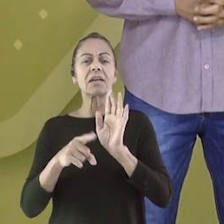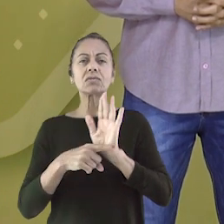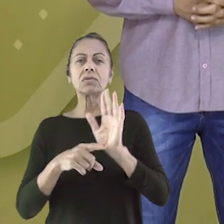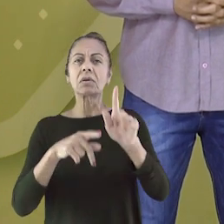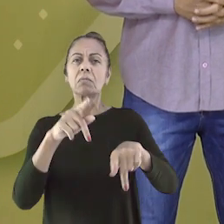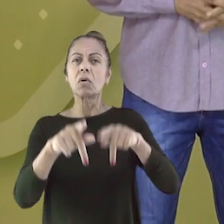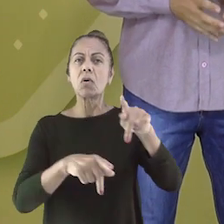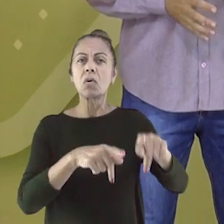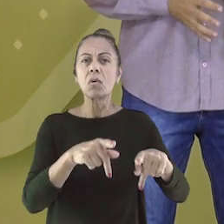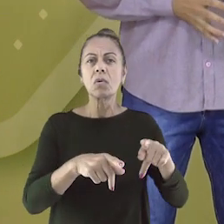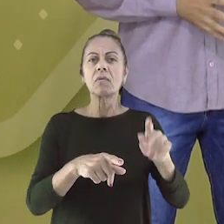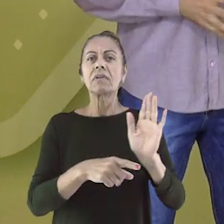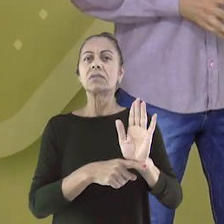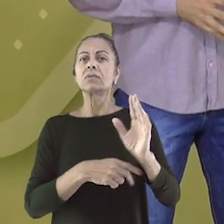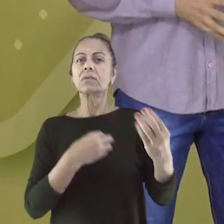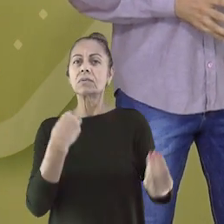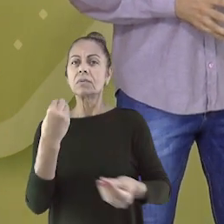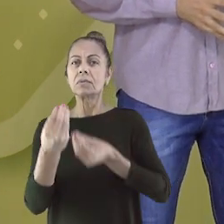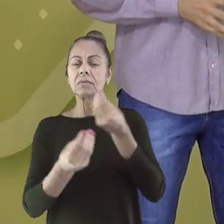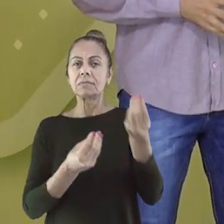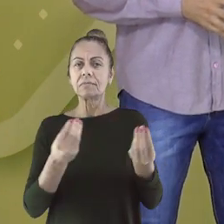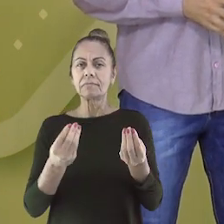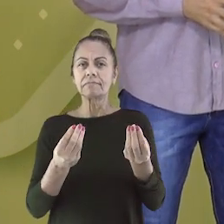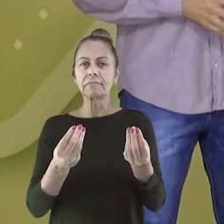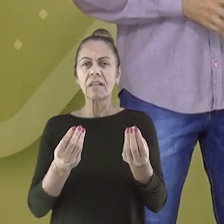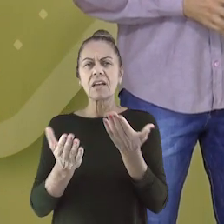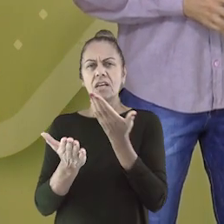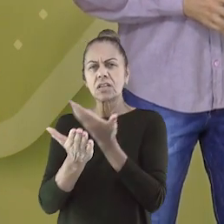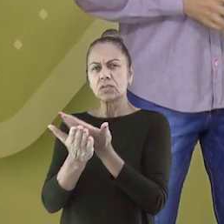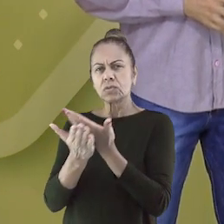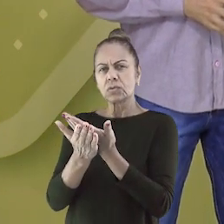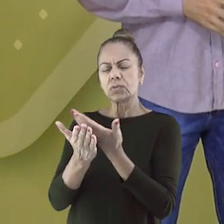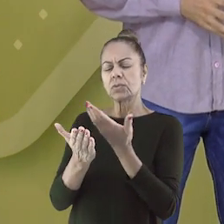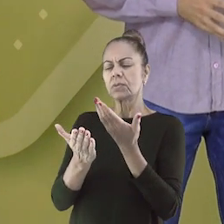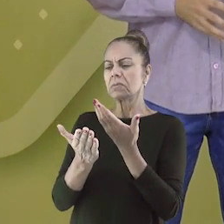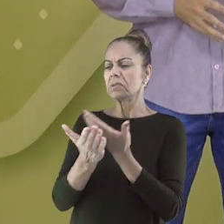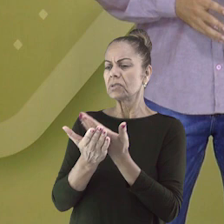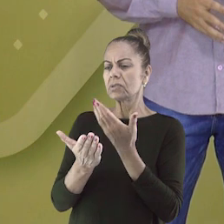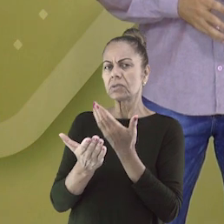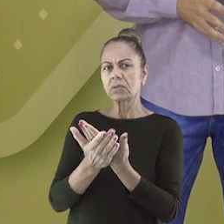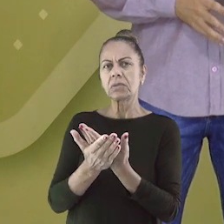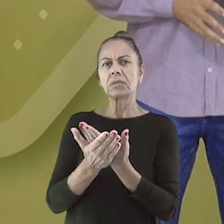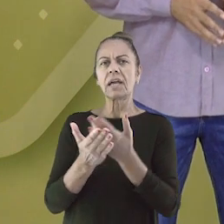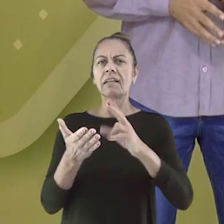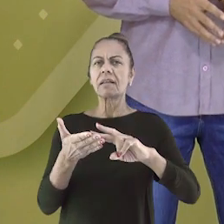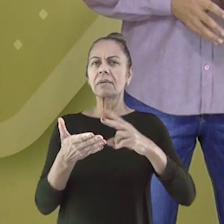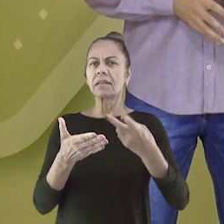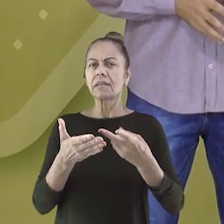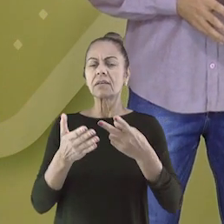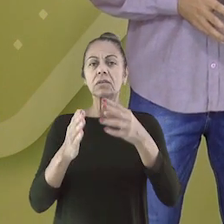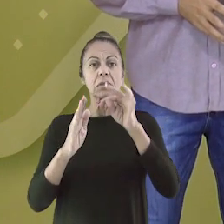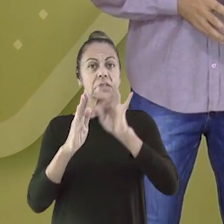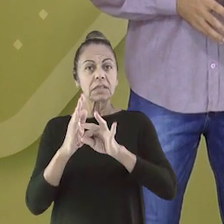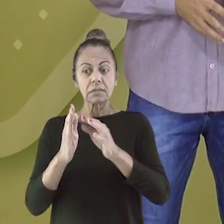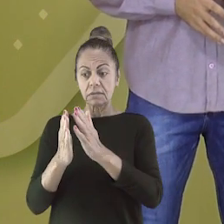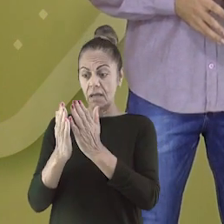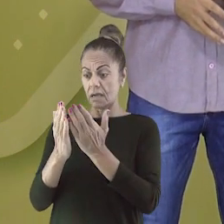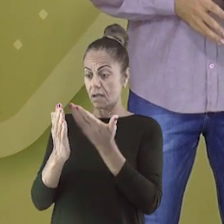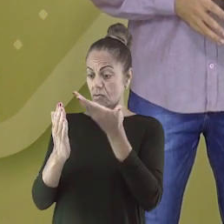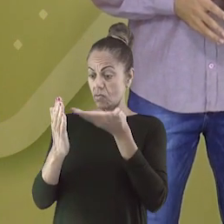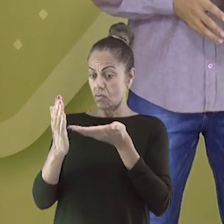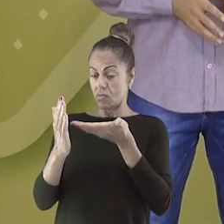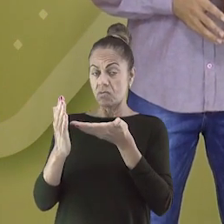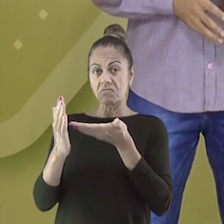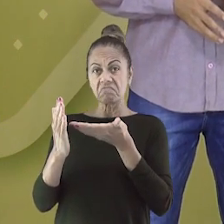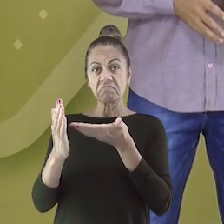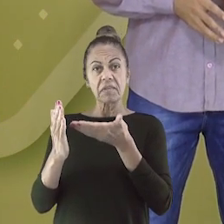indivíduos? Como o estudo e a interpretação dos textos sagrados influenciam os fiéis